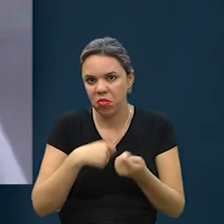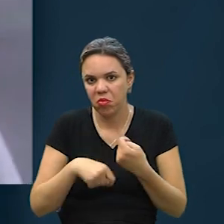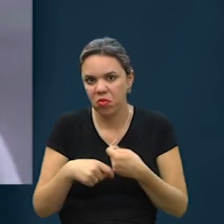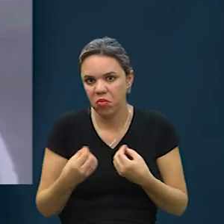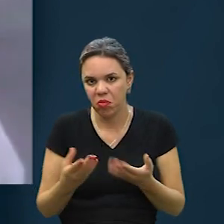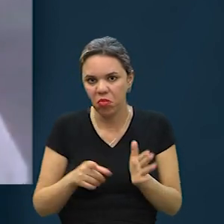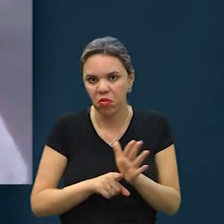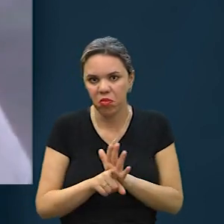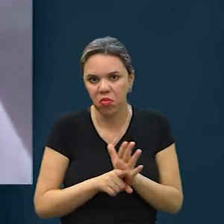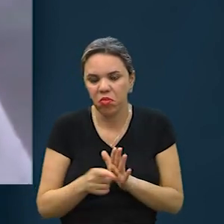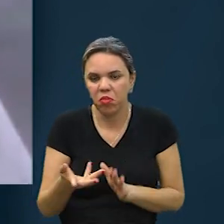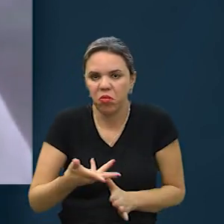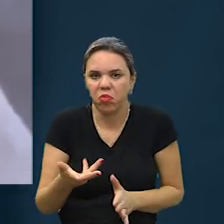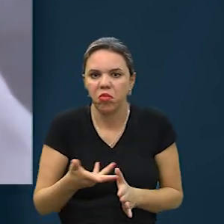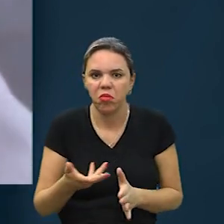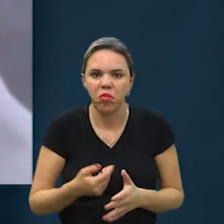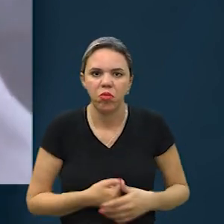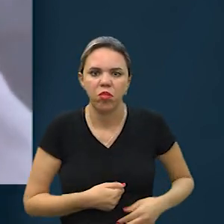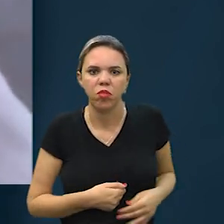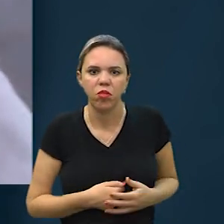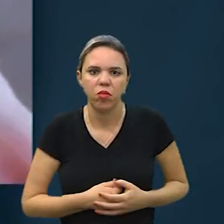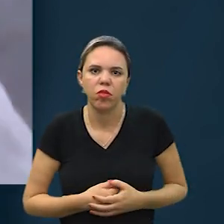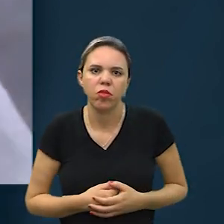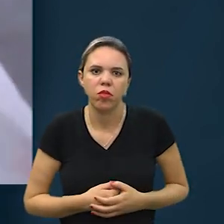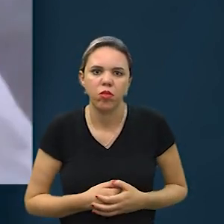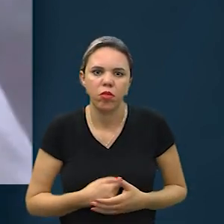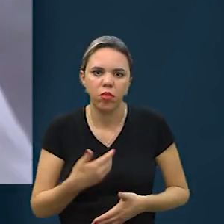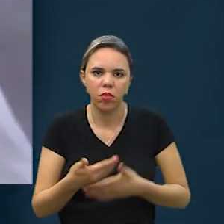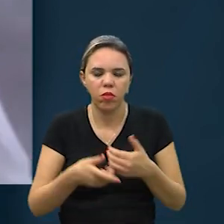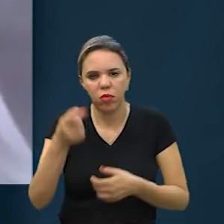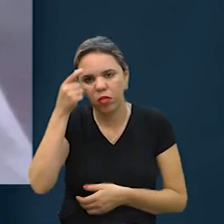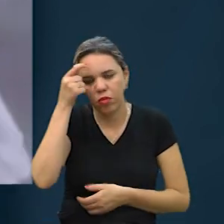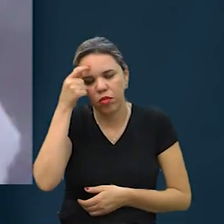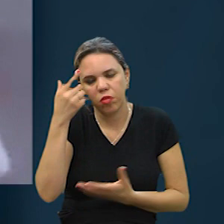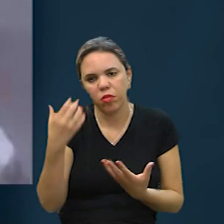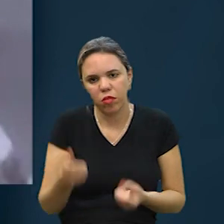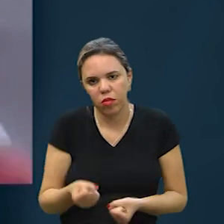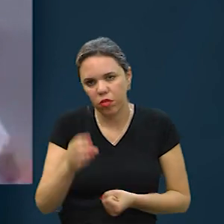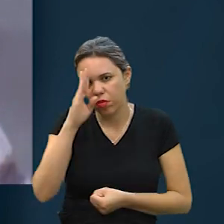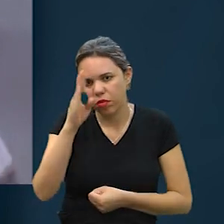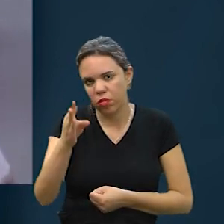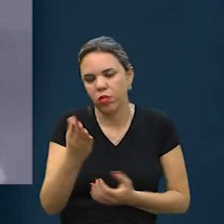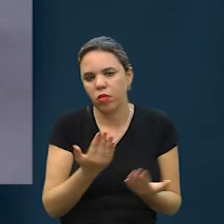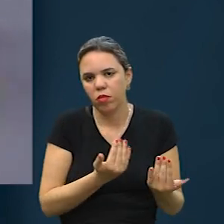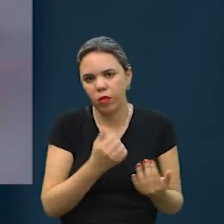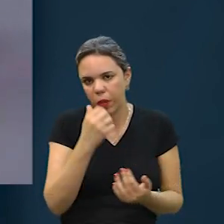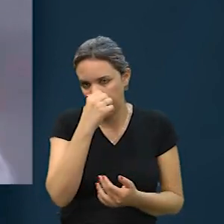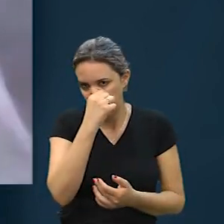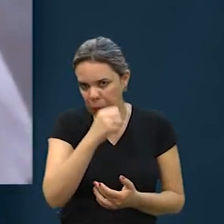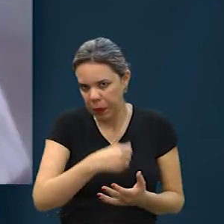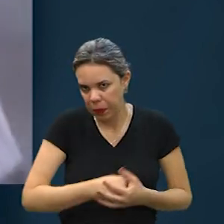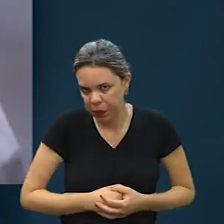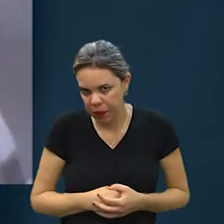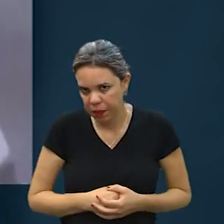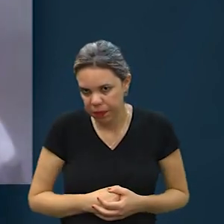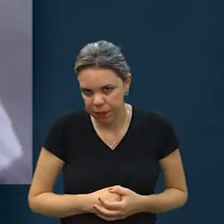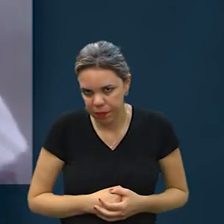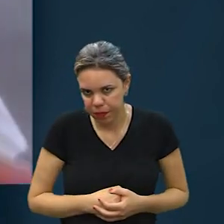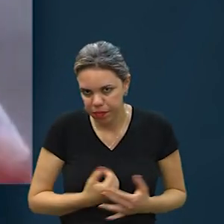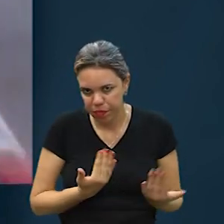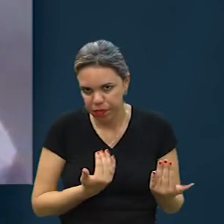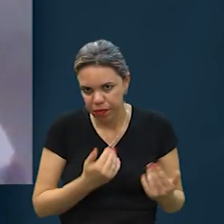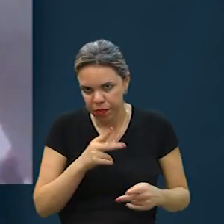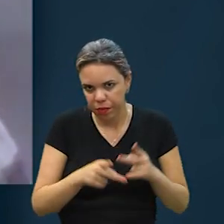dado a aceleração desse processo de consciência, principalmente na juventude, né?